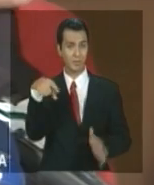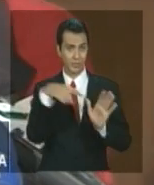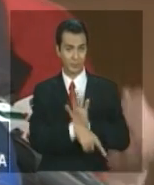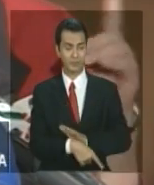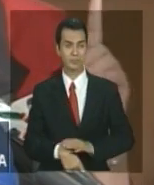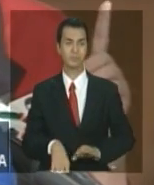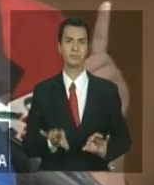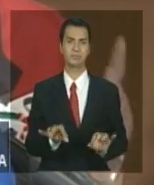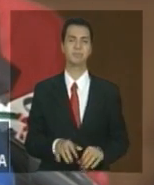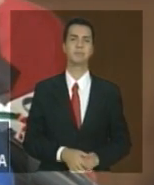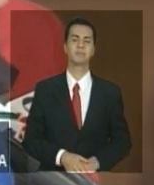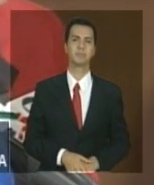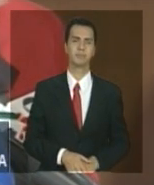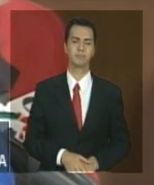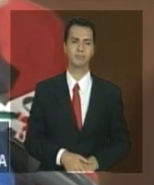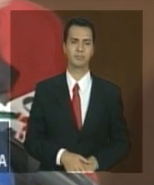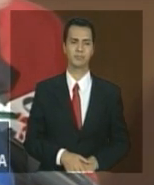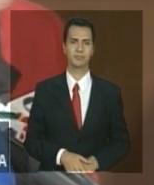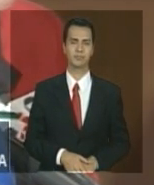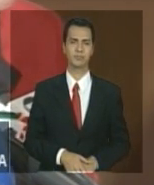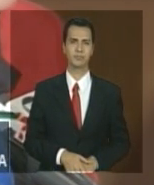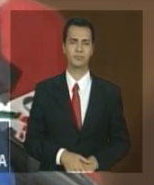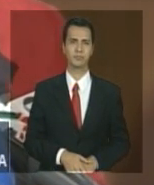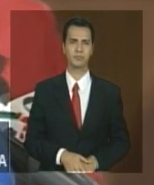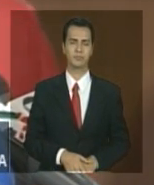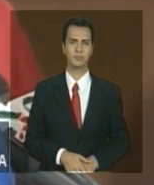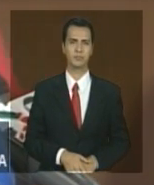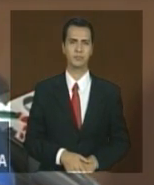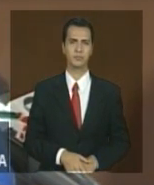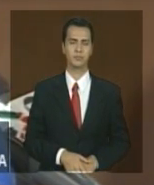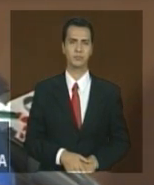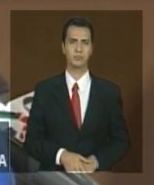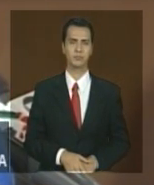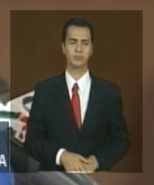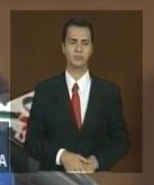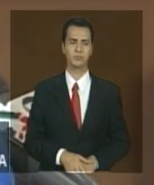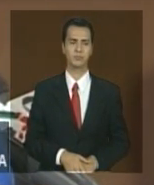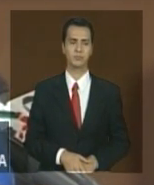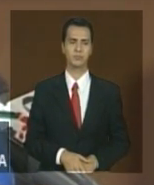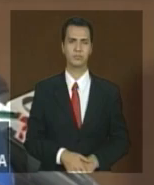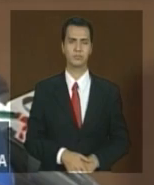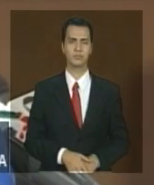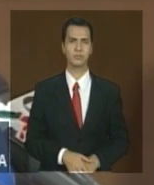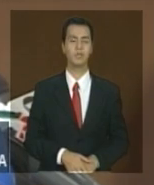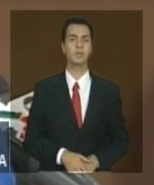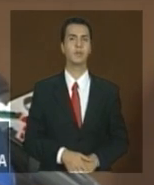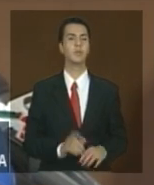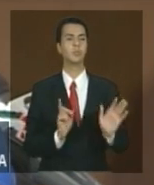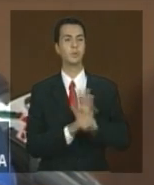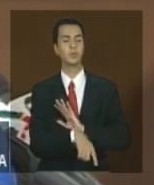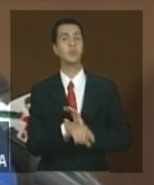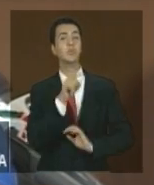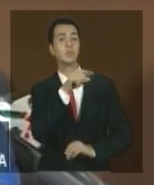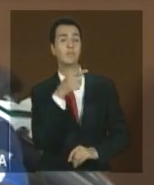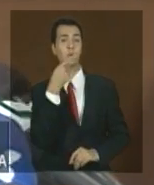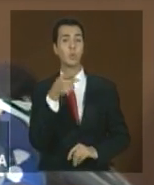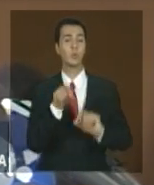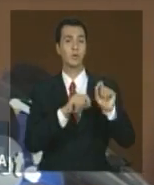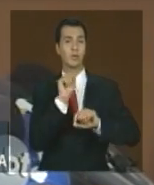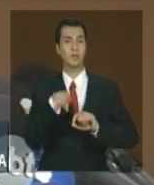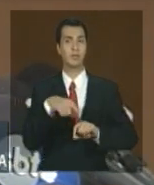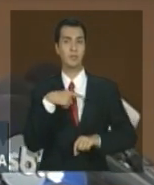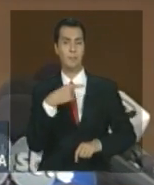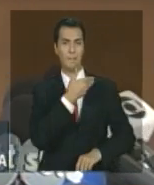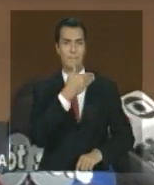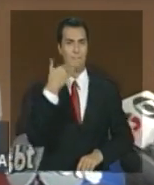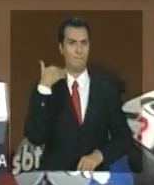ainda? Os bancos públicos começam a praticar taxas mais baixas. Qual a sua expectativa com relação aos bancos privados fazerem o